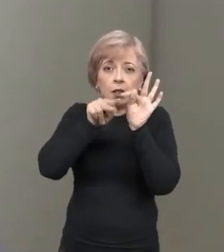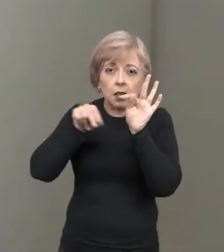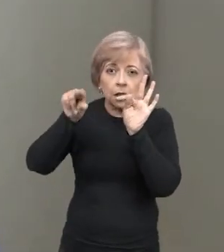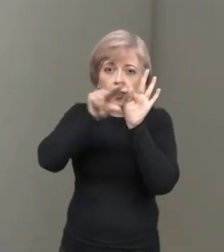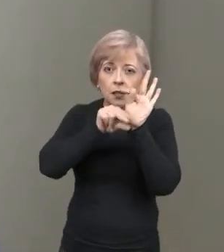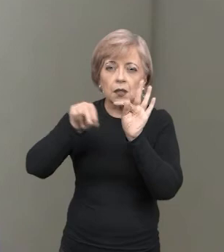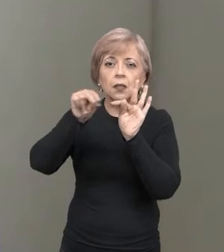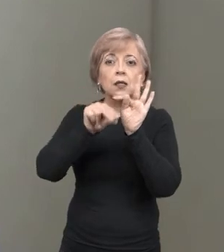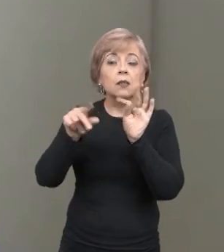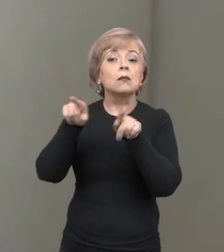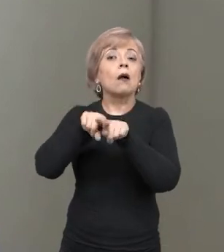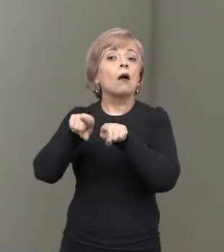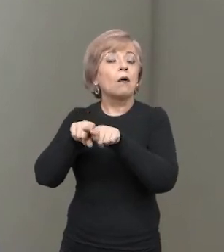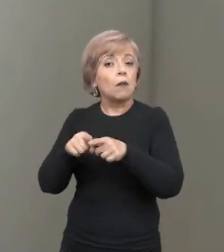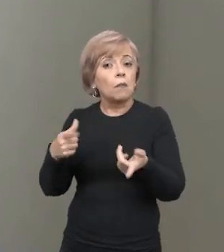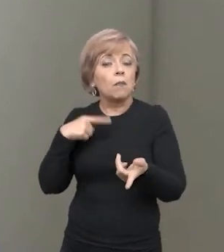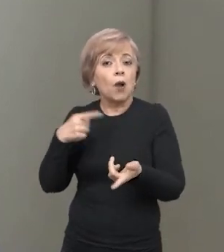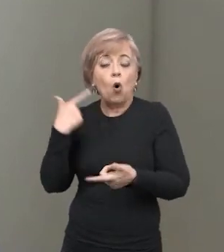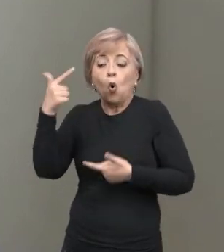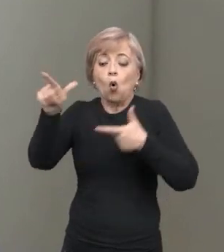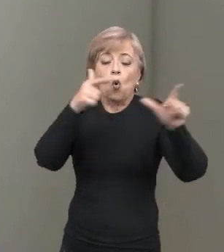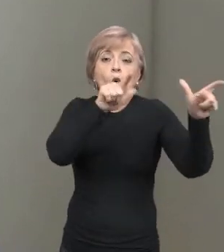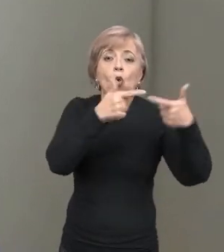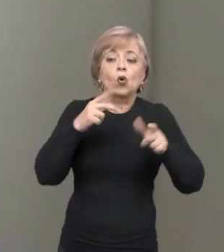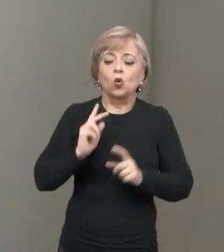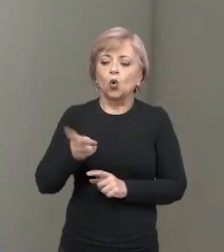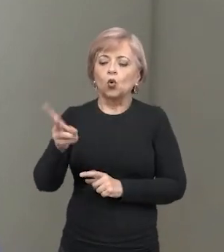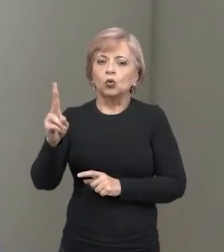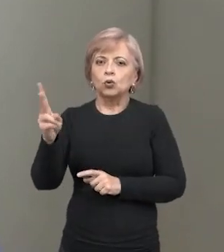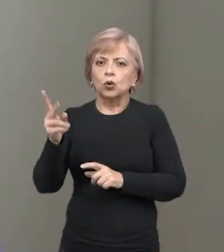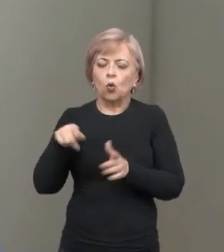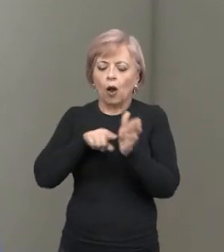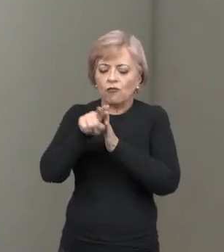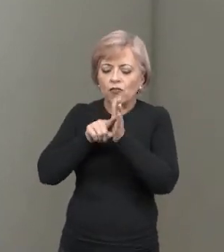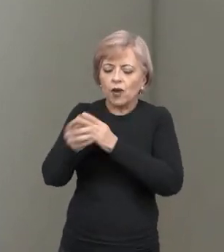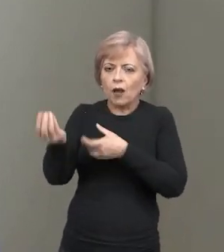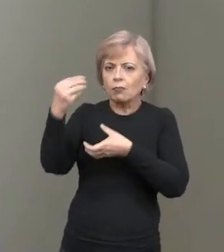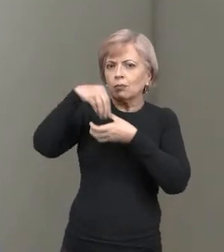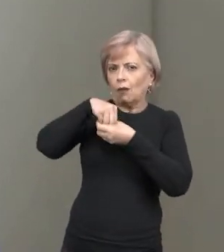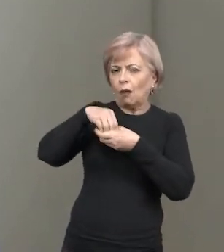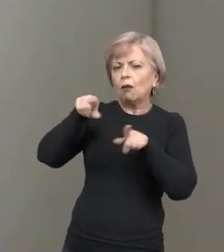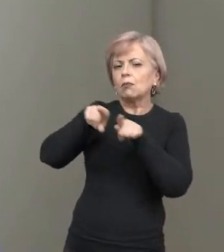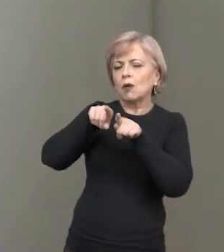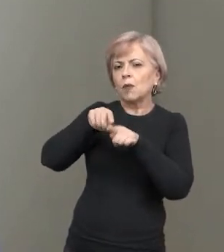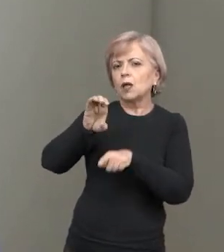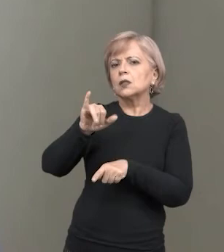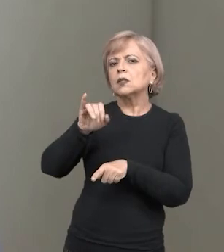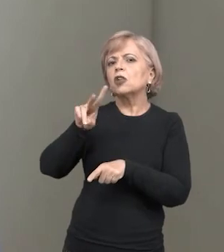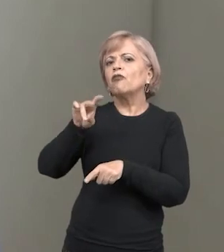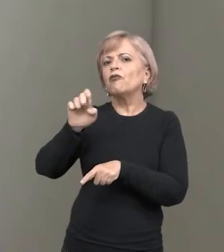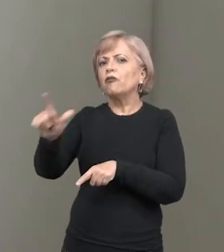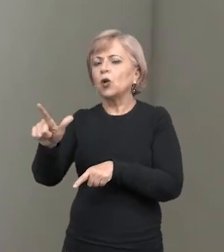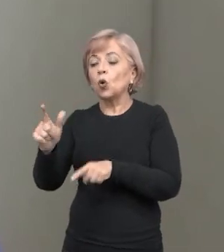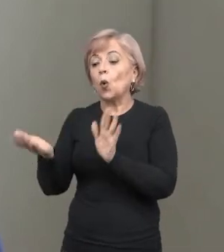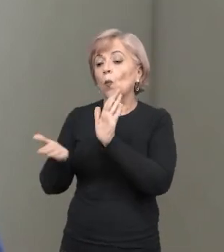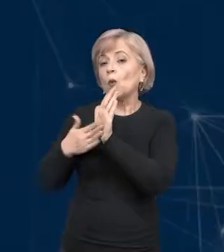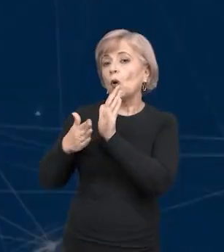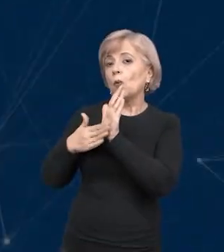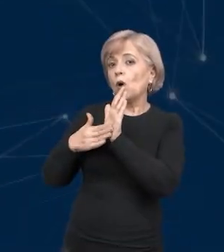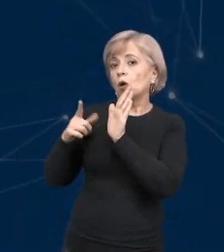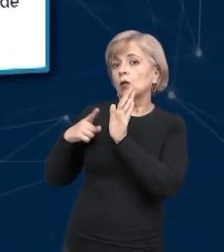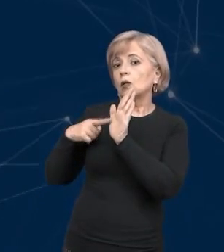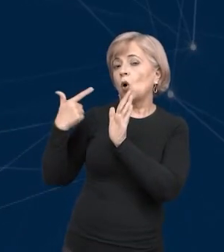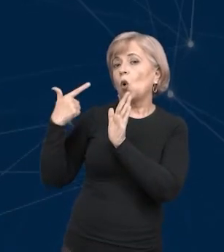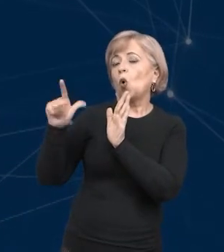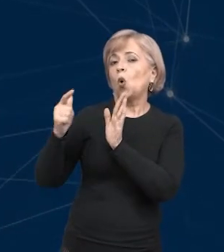nós pudemos continuar a prosseguir as nossas investigações internas, tanto na parte civil, digamos assim, já foram propostas